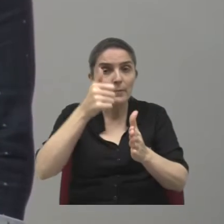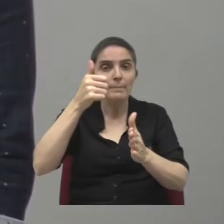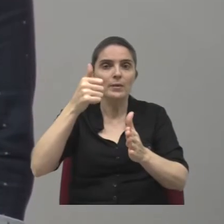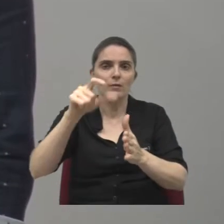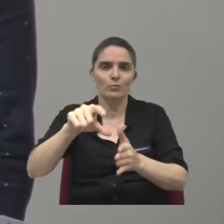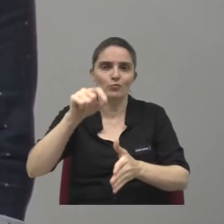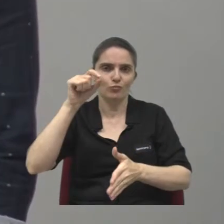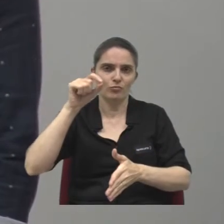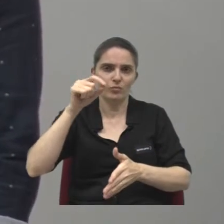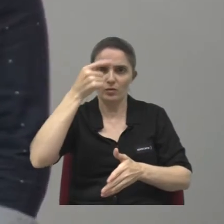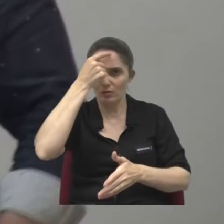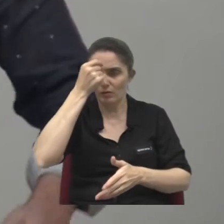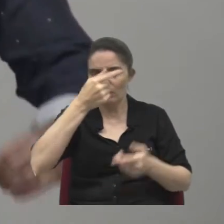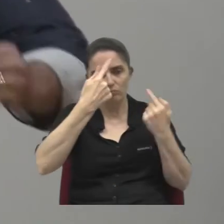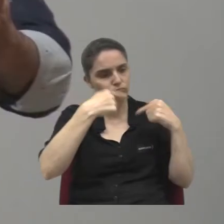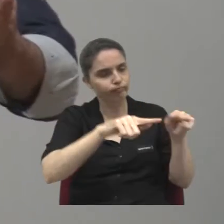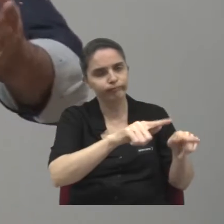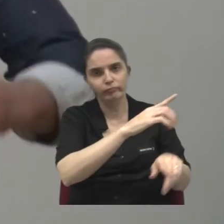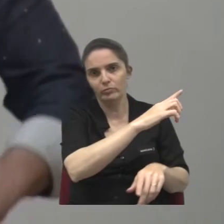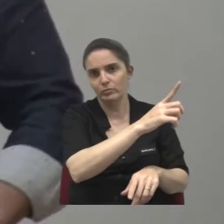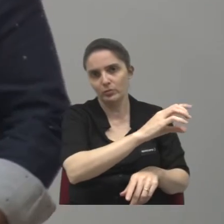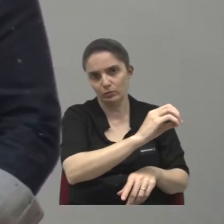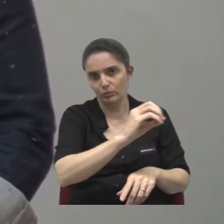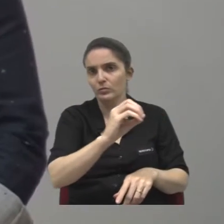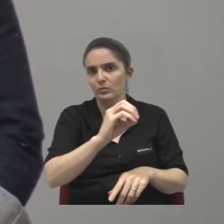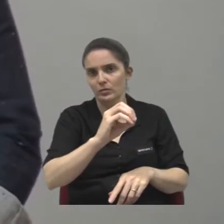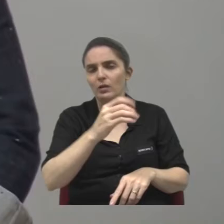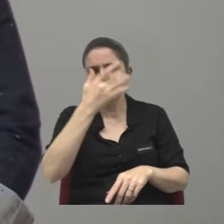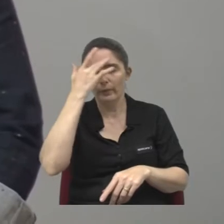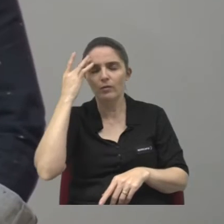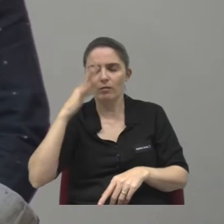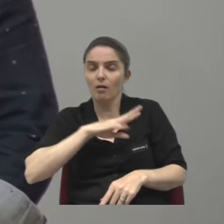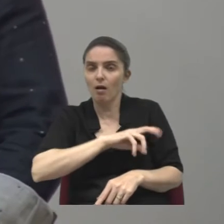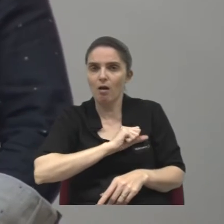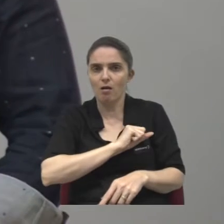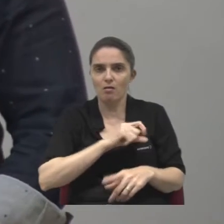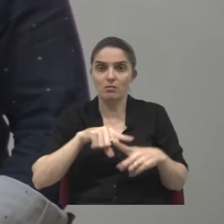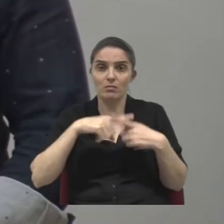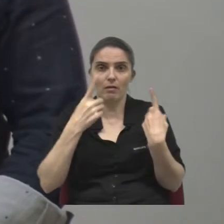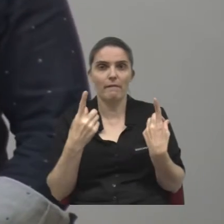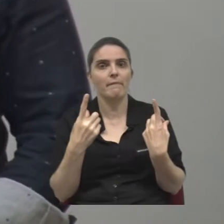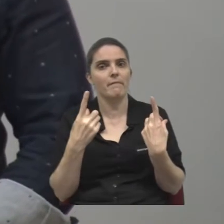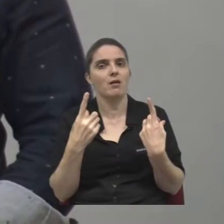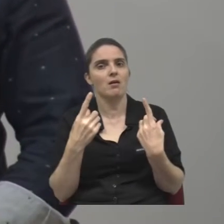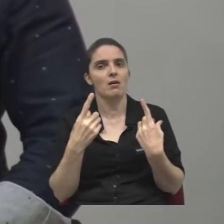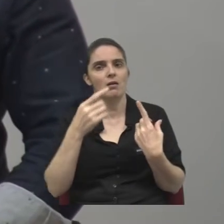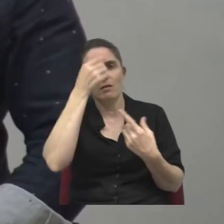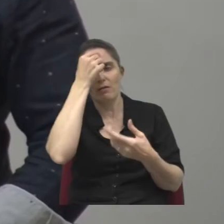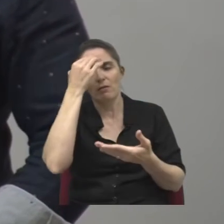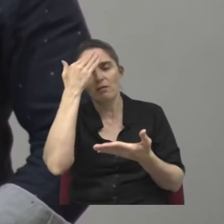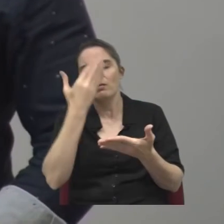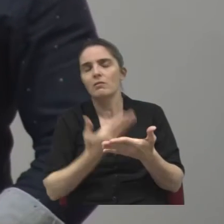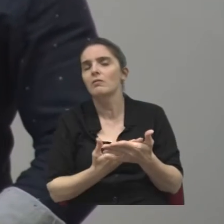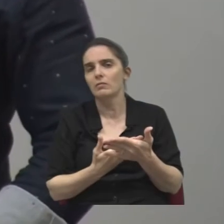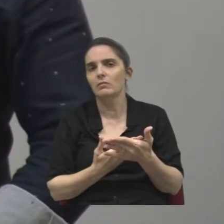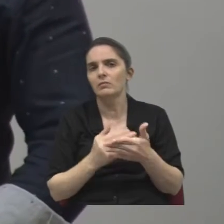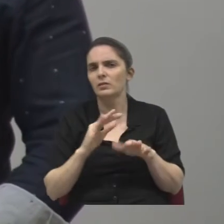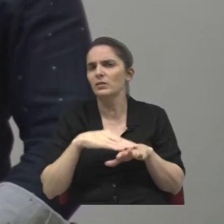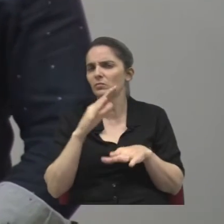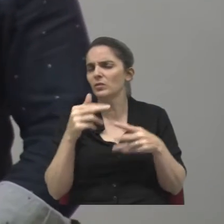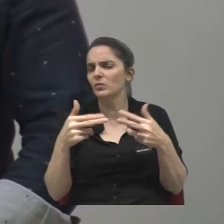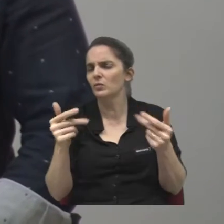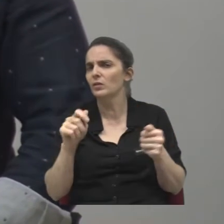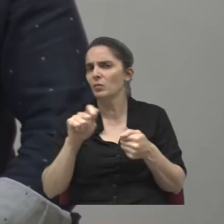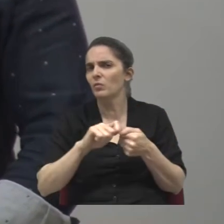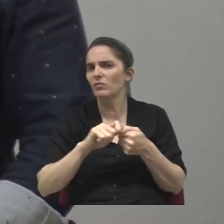contrário ao zoológico, eu sei que muitas pessoas gostam, mas eu acredito que tem muito mais coisa para se fazer numa cidade do que